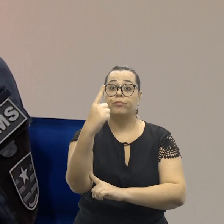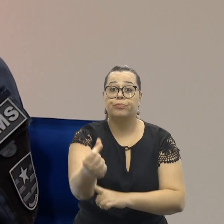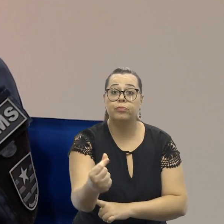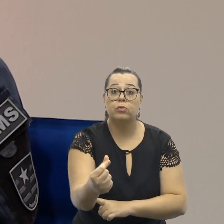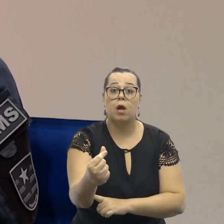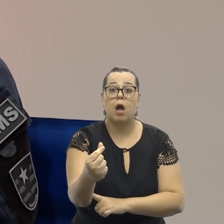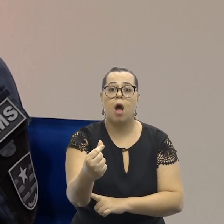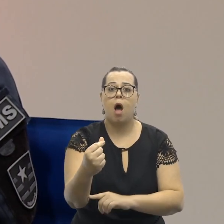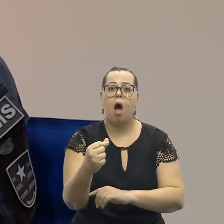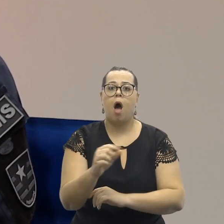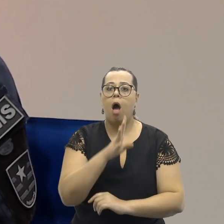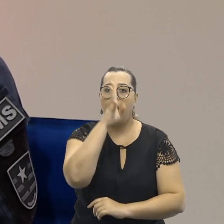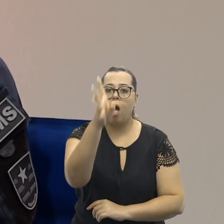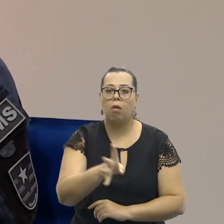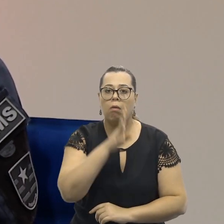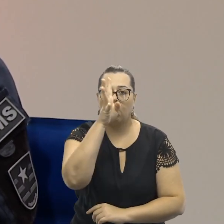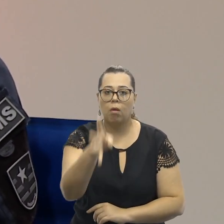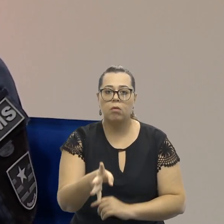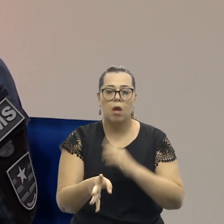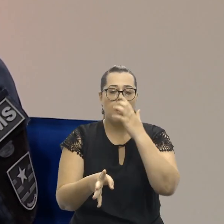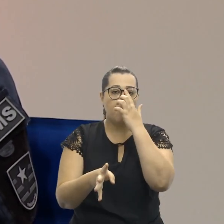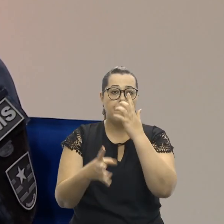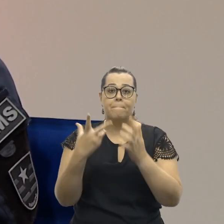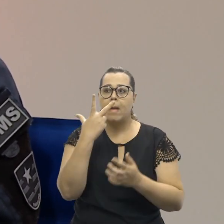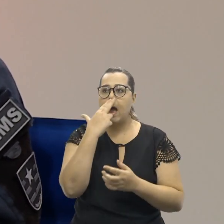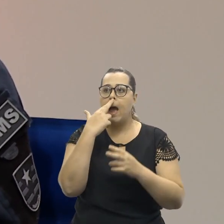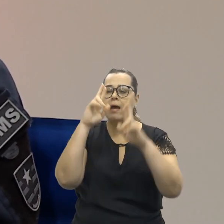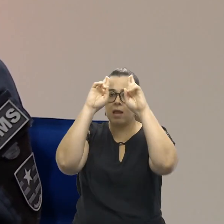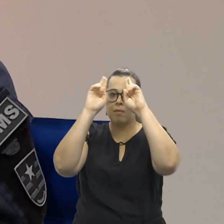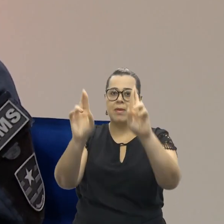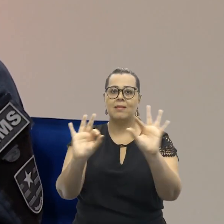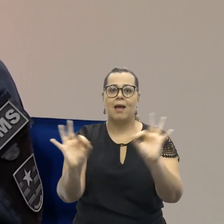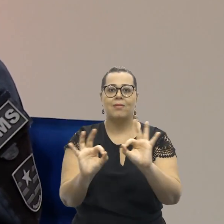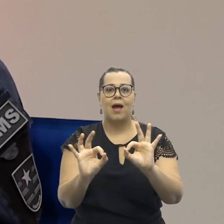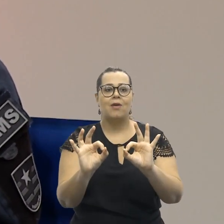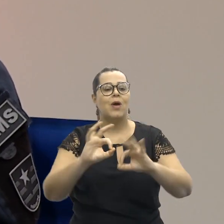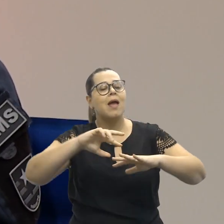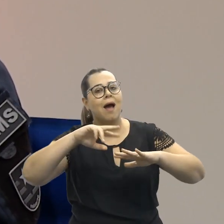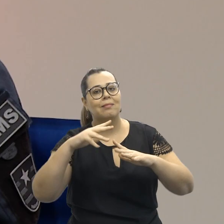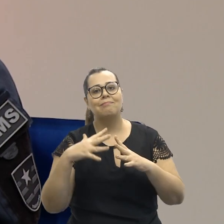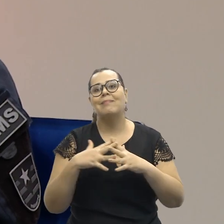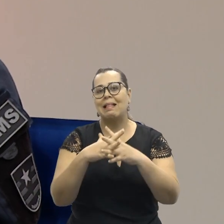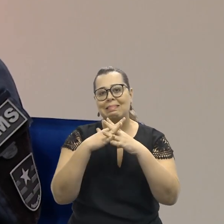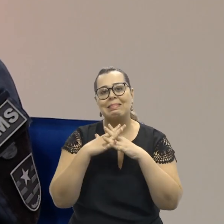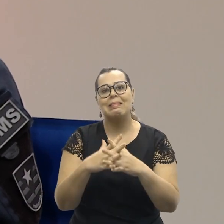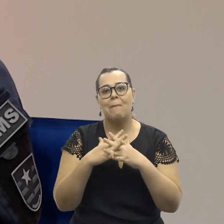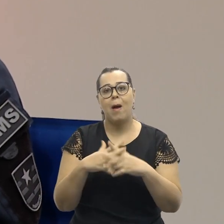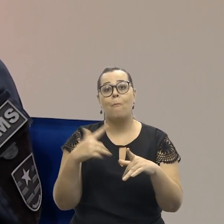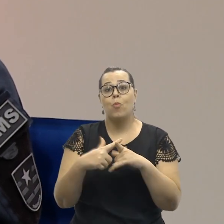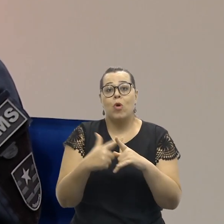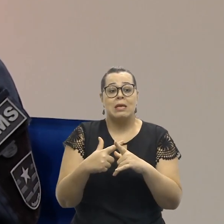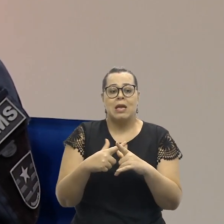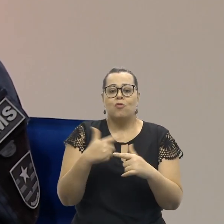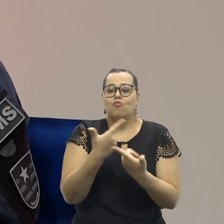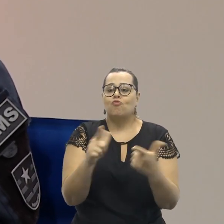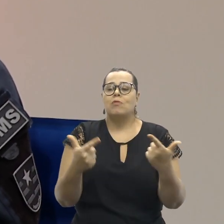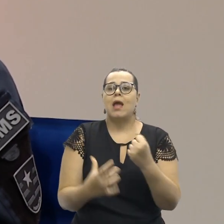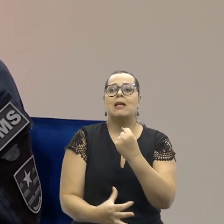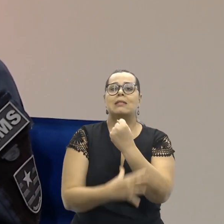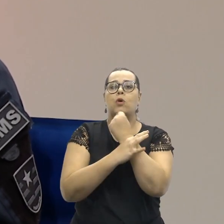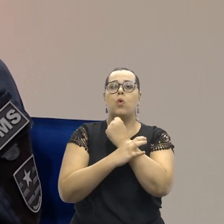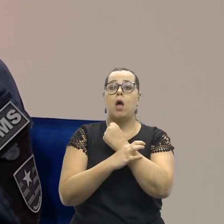avança, ela está descumprindo todo um acordo, ela está colocando o sistema em pane, porque eu já não tenho sequer a segurança de